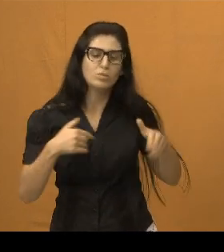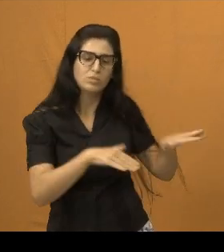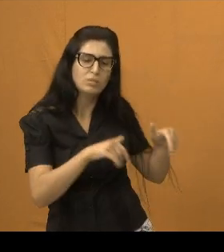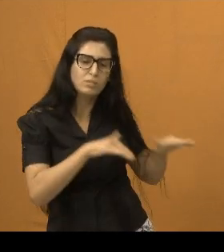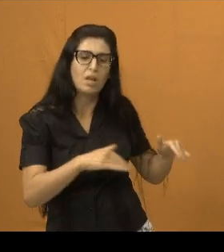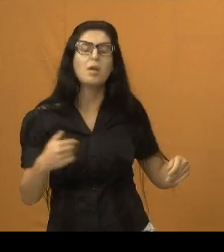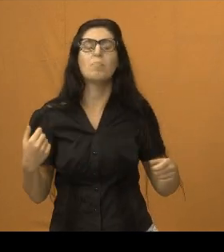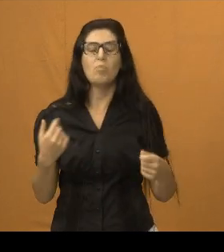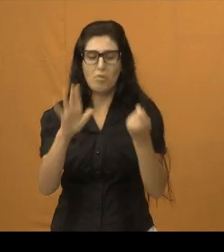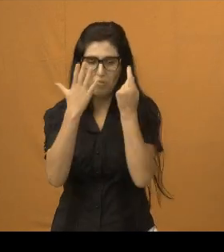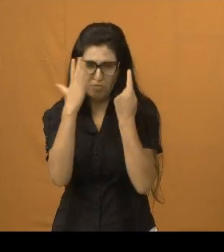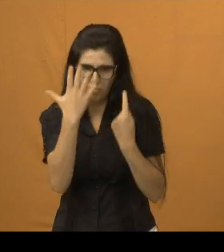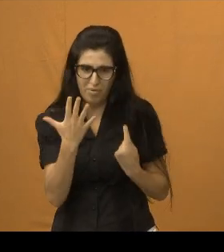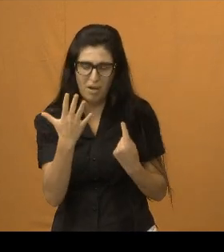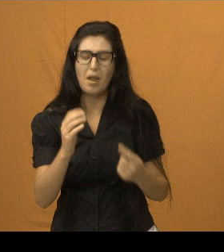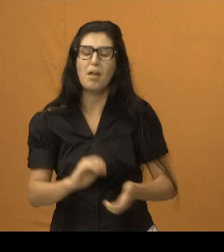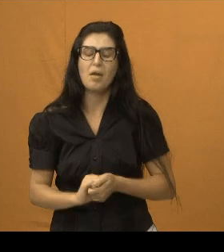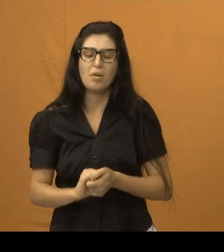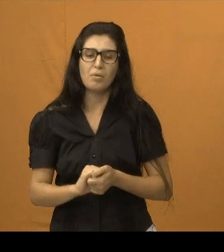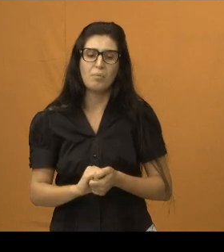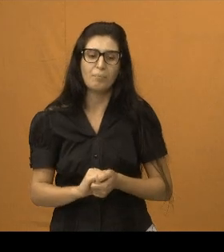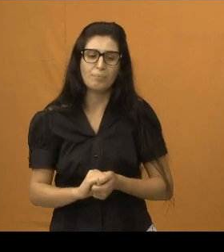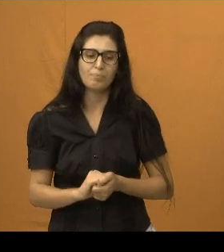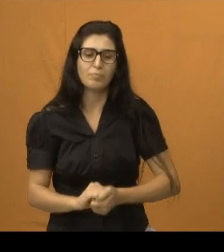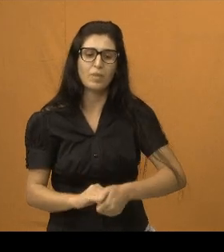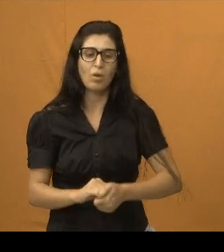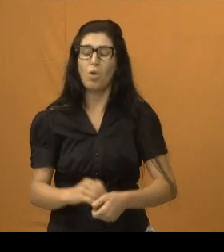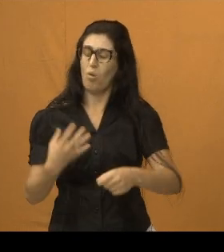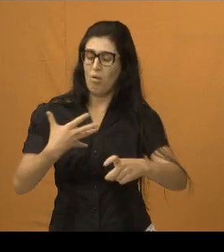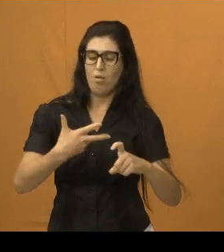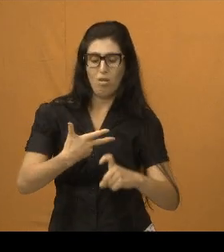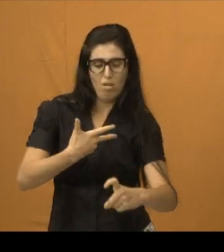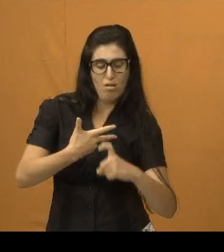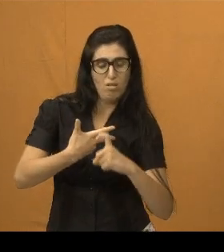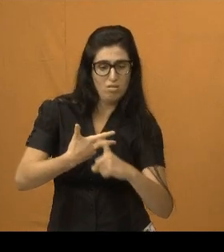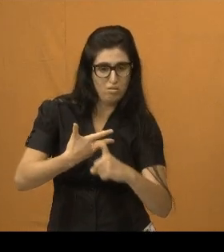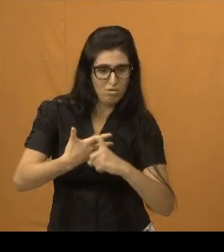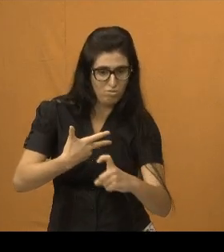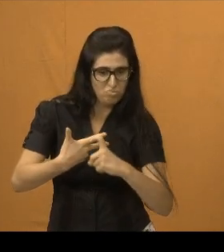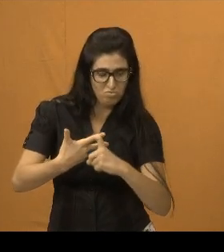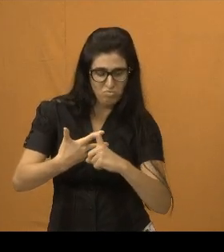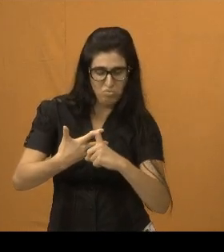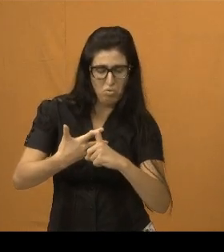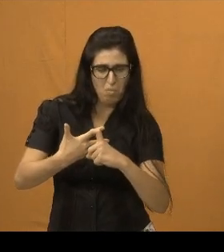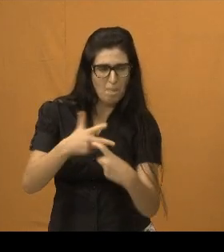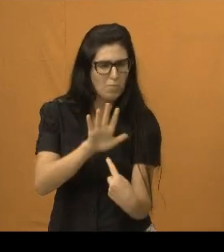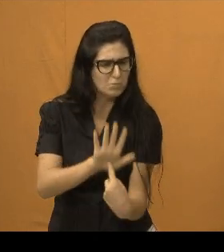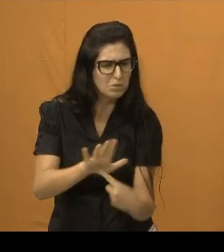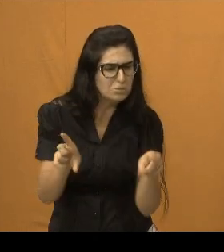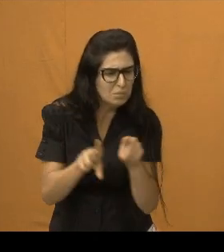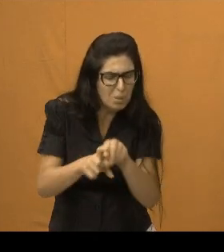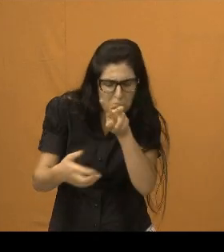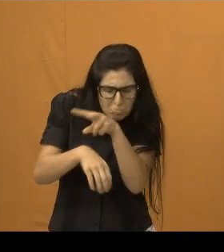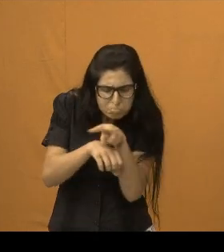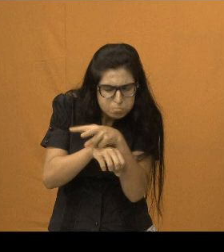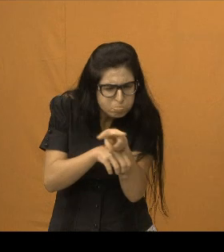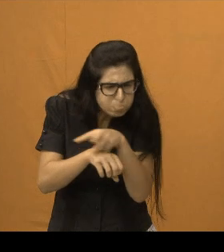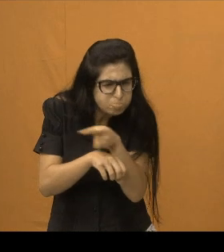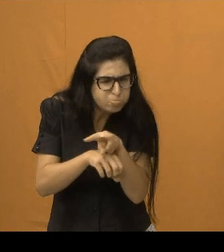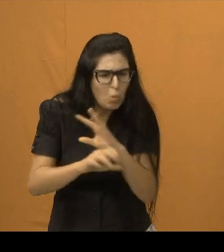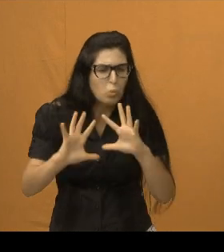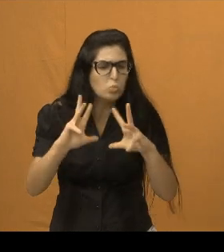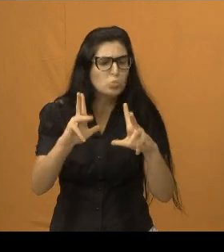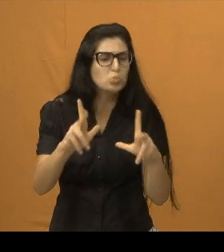e fevereiro, o Poder Executivo demonstrará e avaliará o cumprimento das